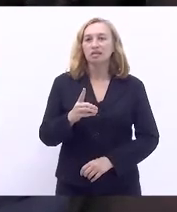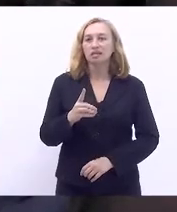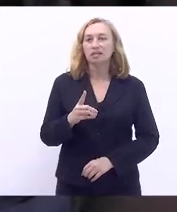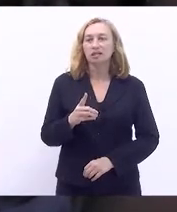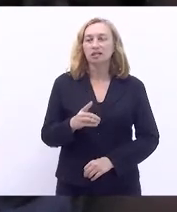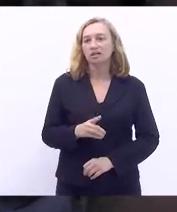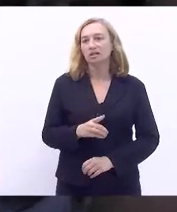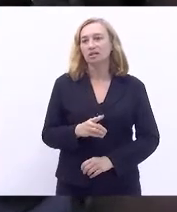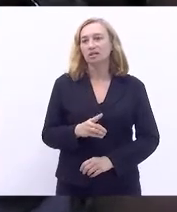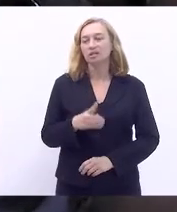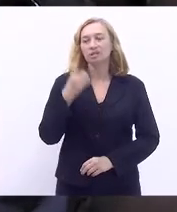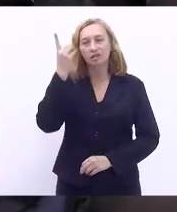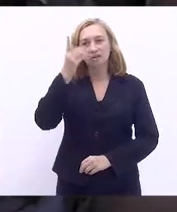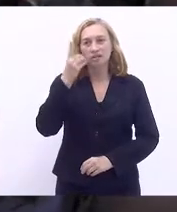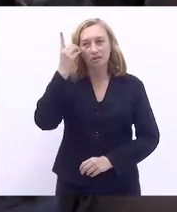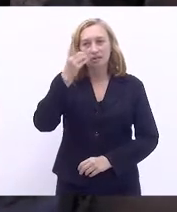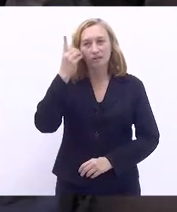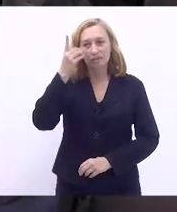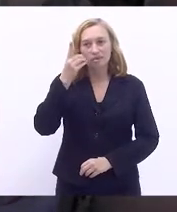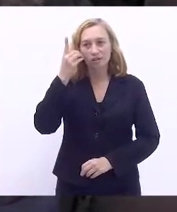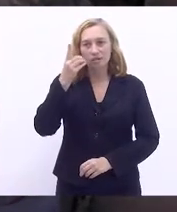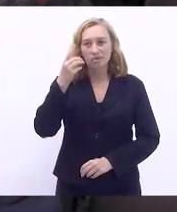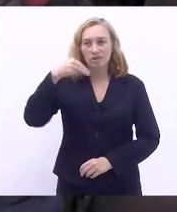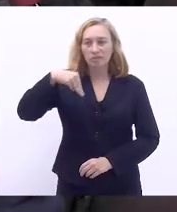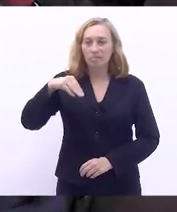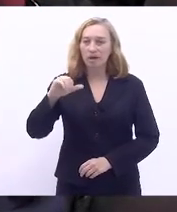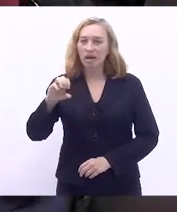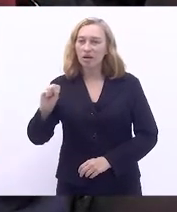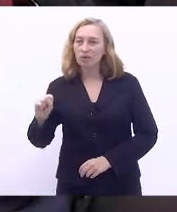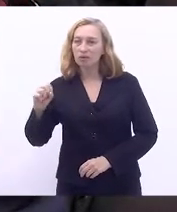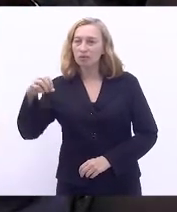Abraão. Deputado Marcos Miller.